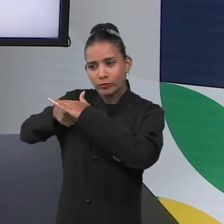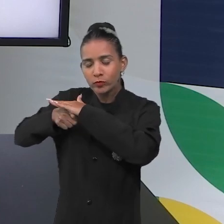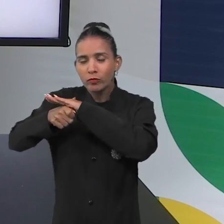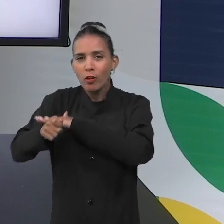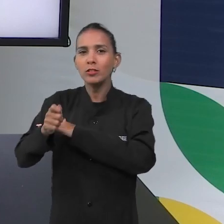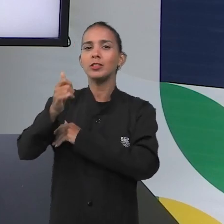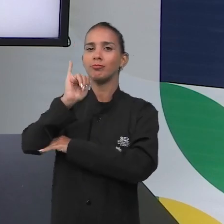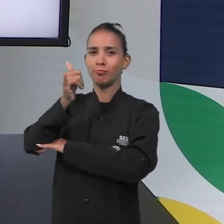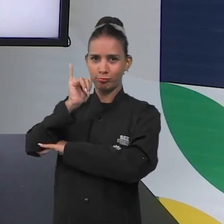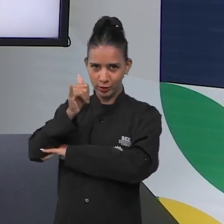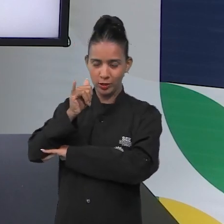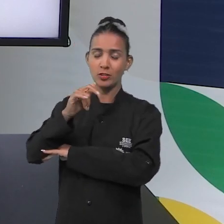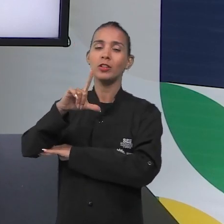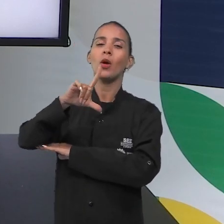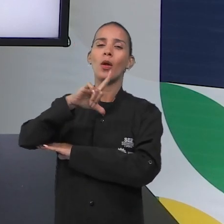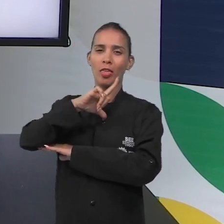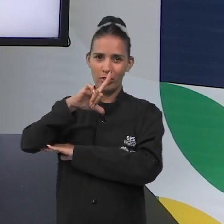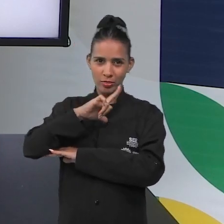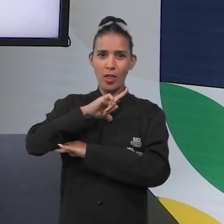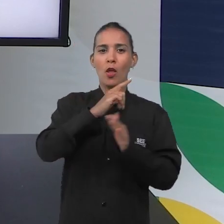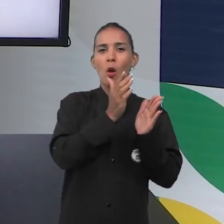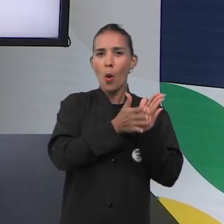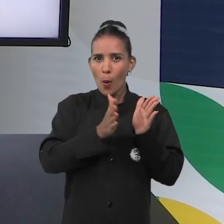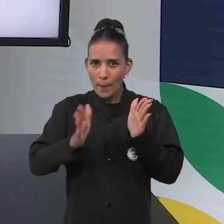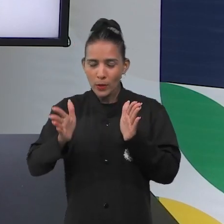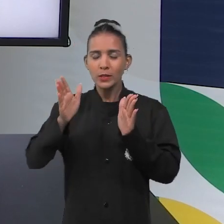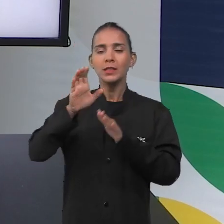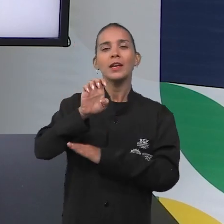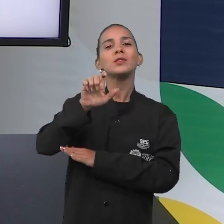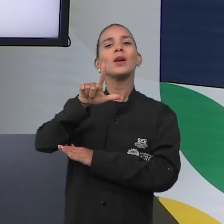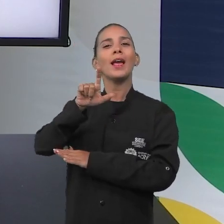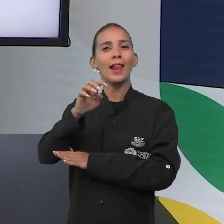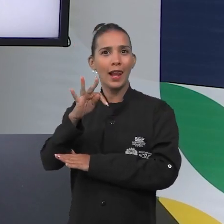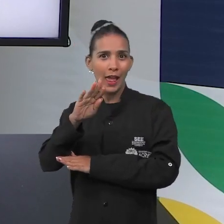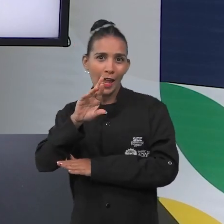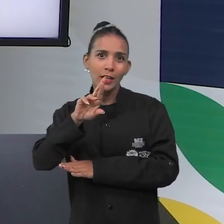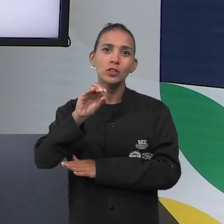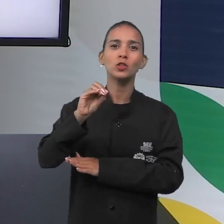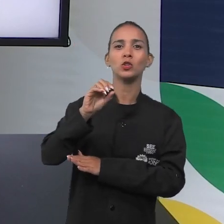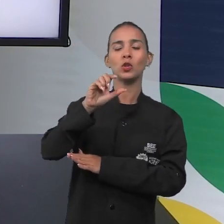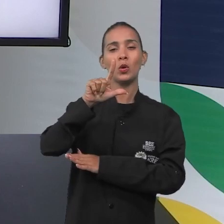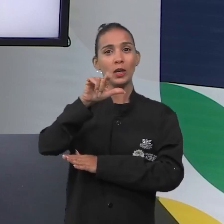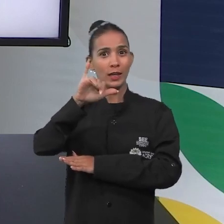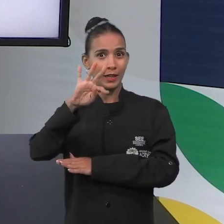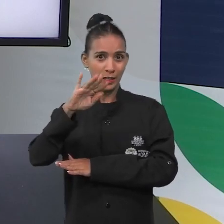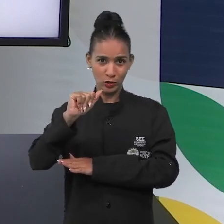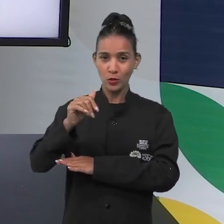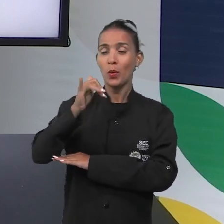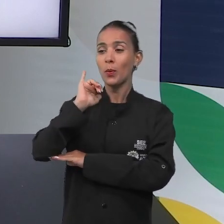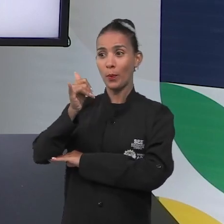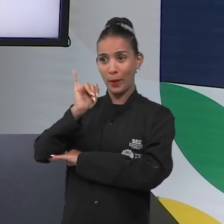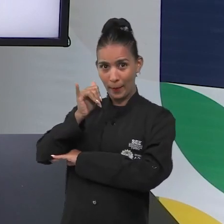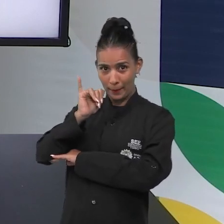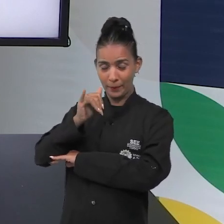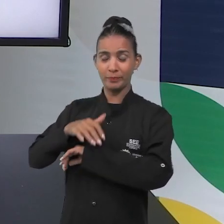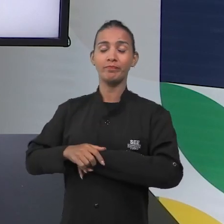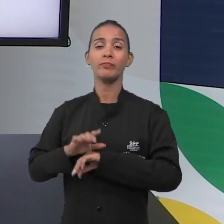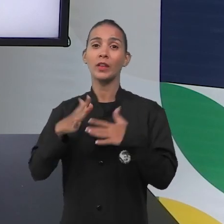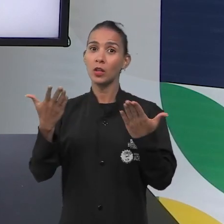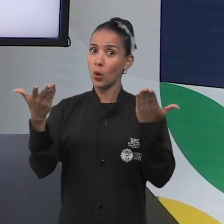nós temos um processo eletrolítico, no qual nós chamamos de eletrólise. Mas na aula de hoje, nós vamos